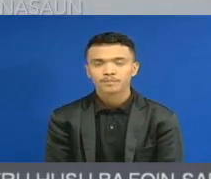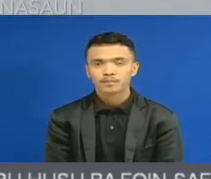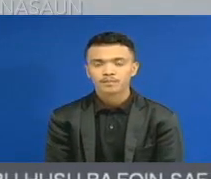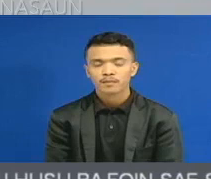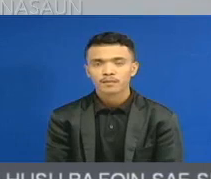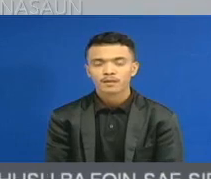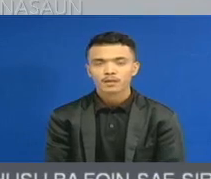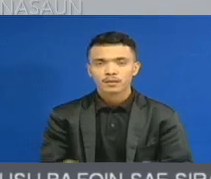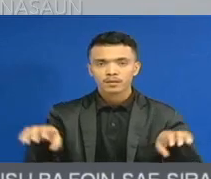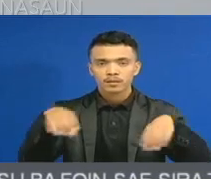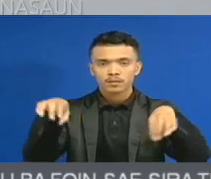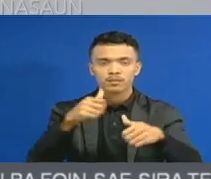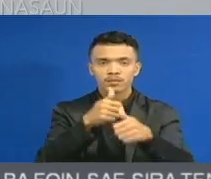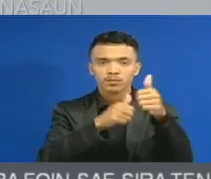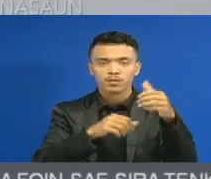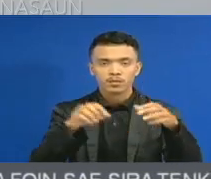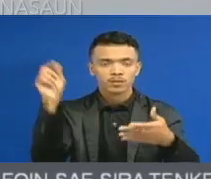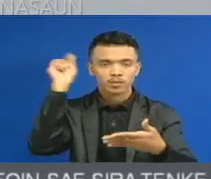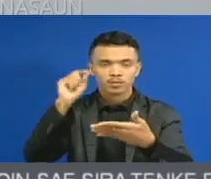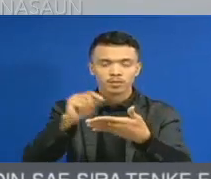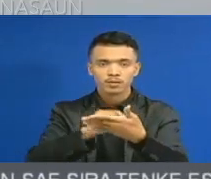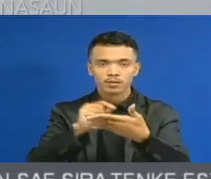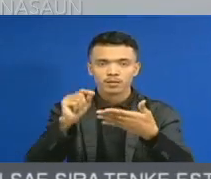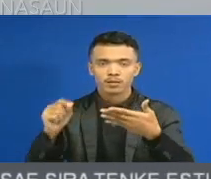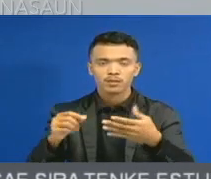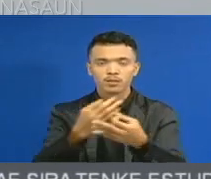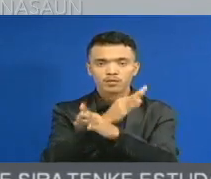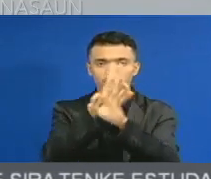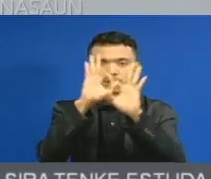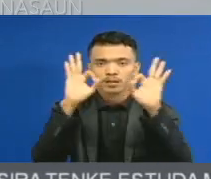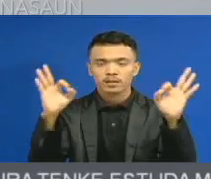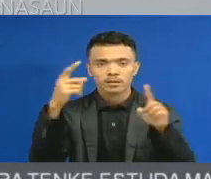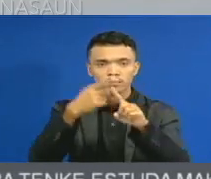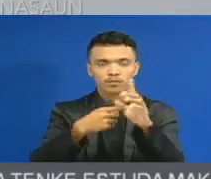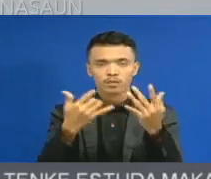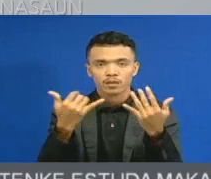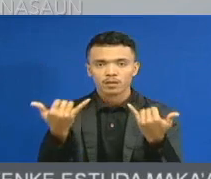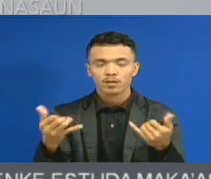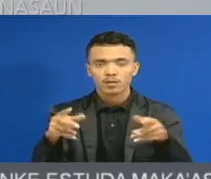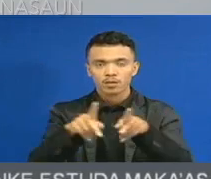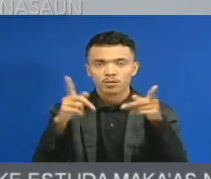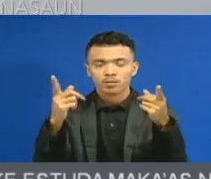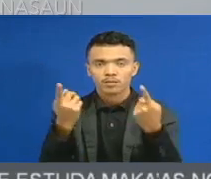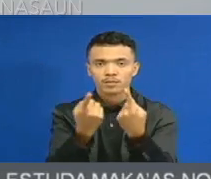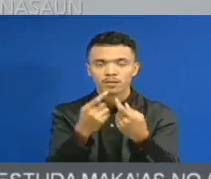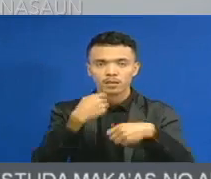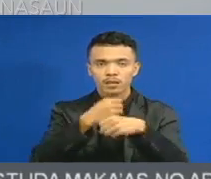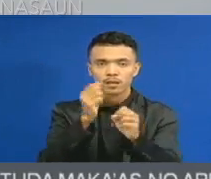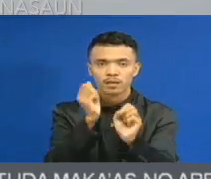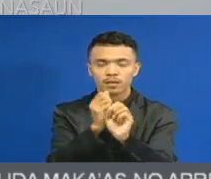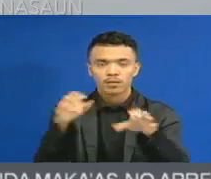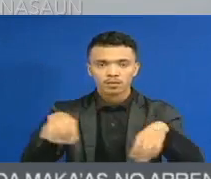serviço que considera tudo isso no contrato, se no contrato termina e fulan ne companhia halo exercício